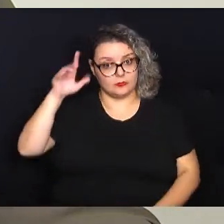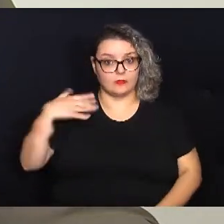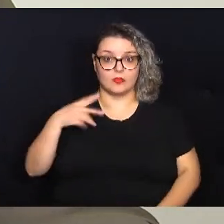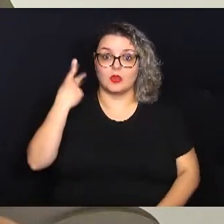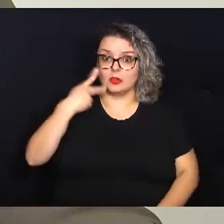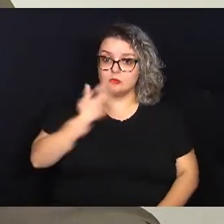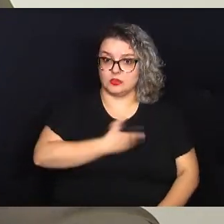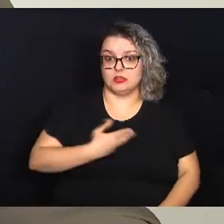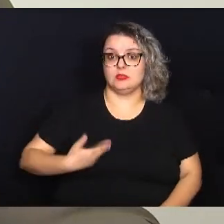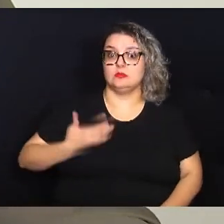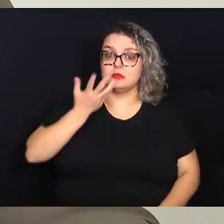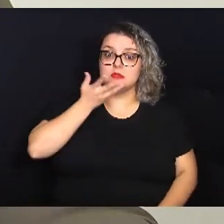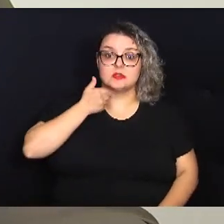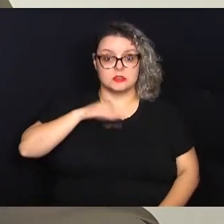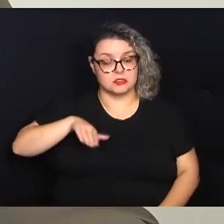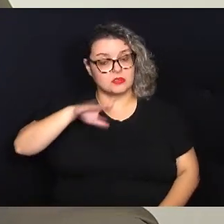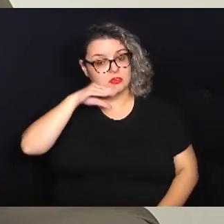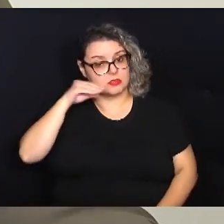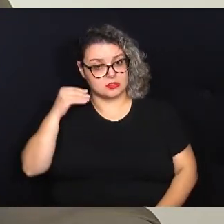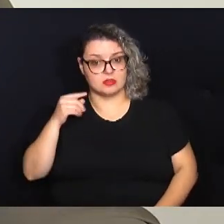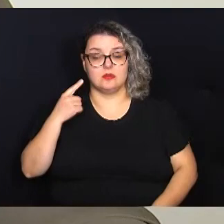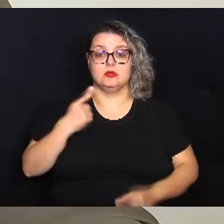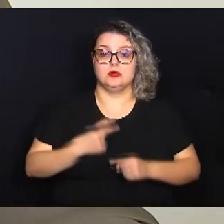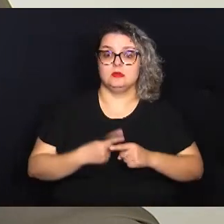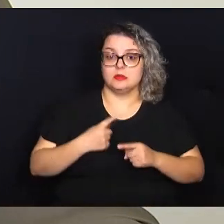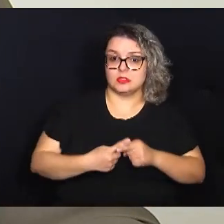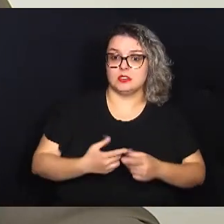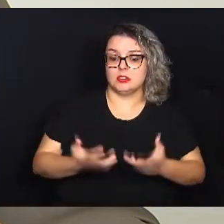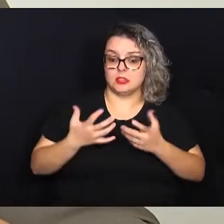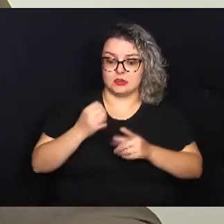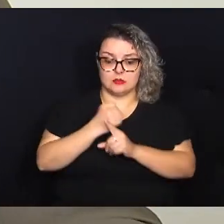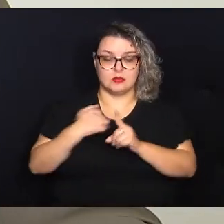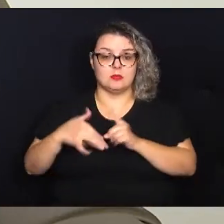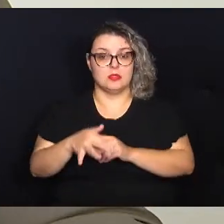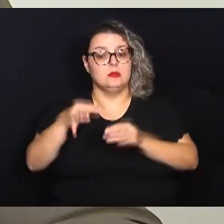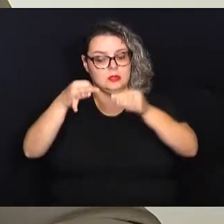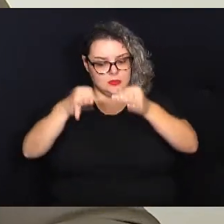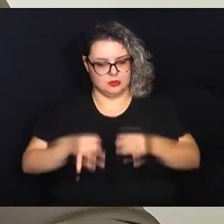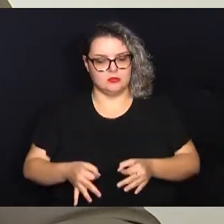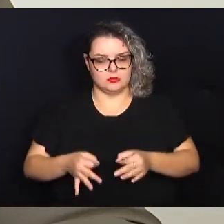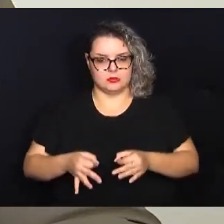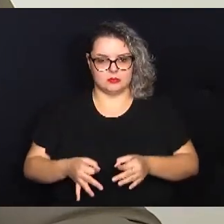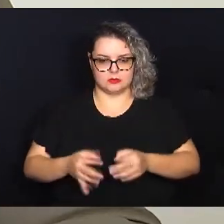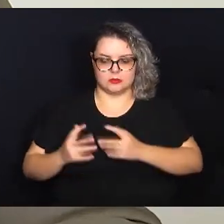pense todos os dias em políticas públicas para as crianças e adolescentes, se a gente quer uma